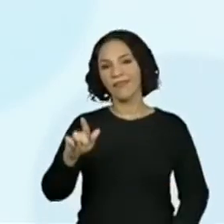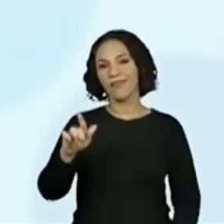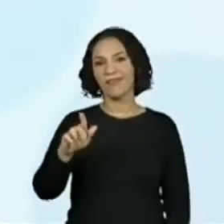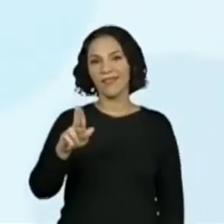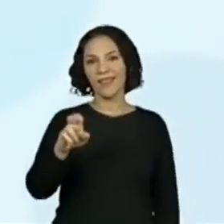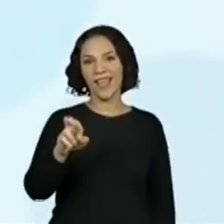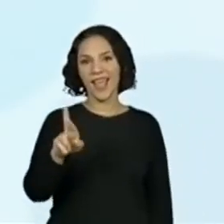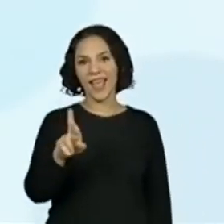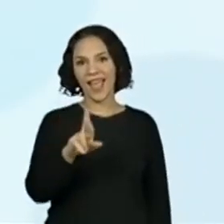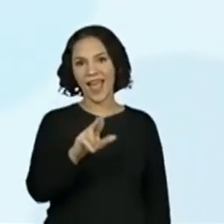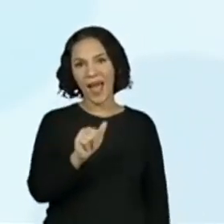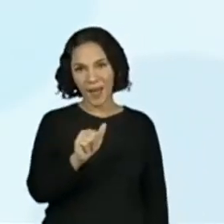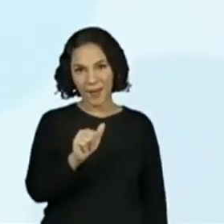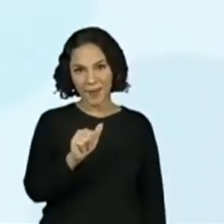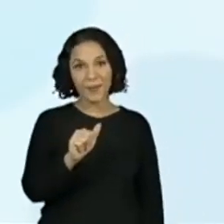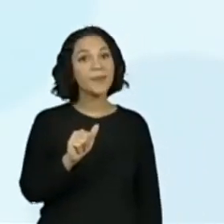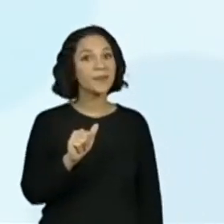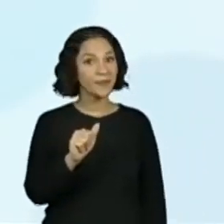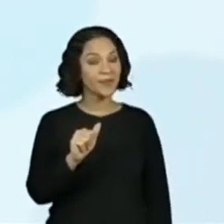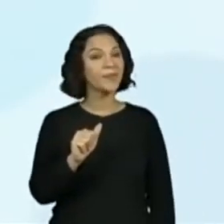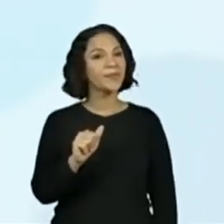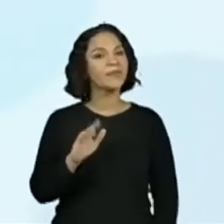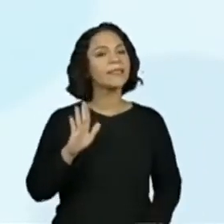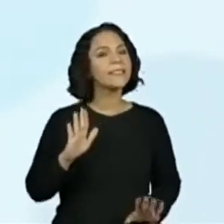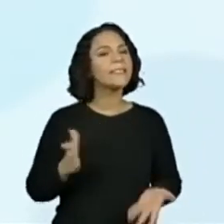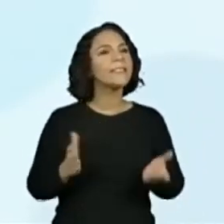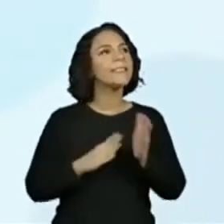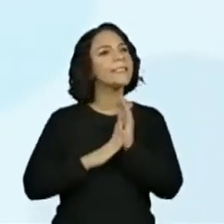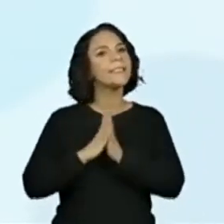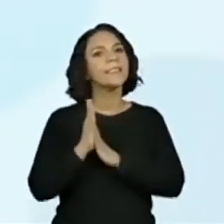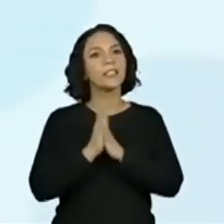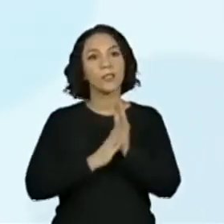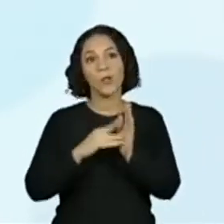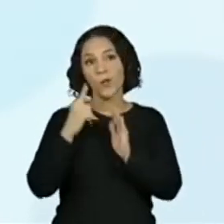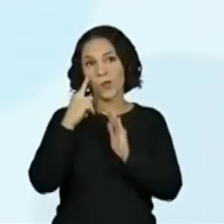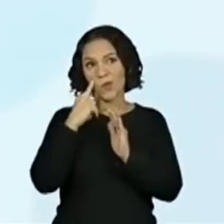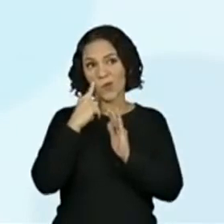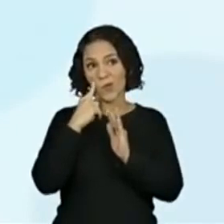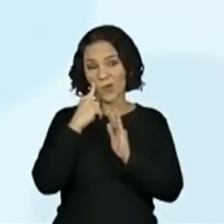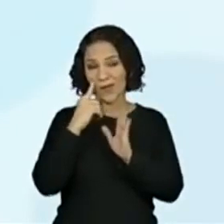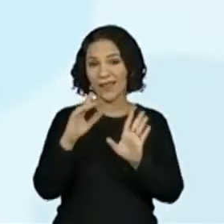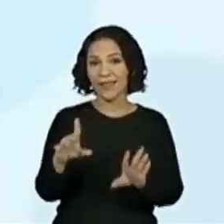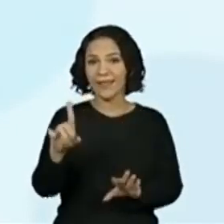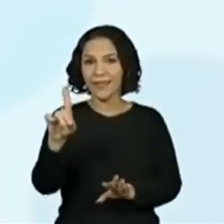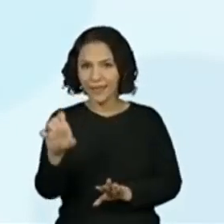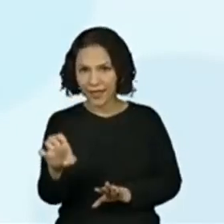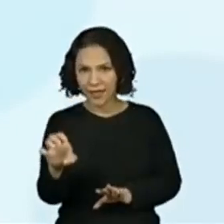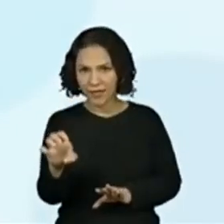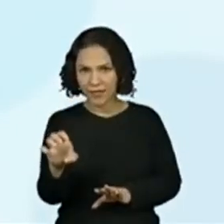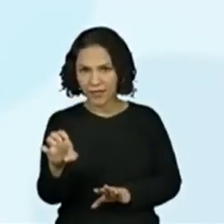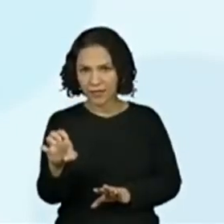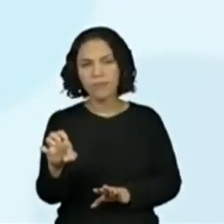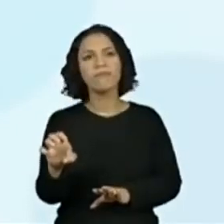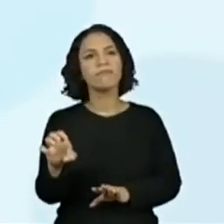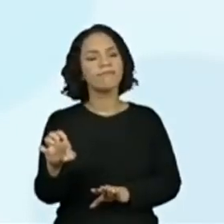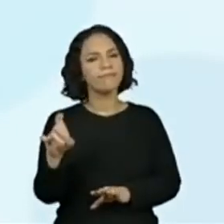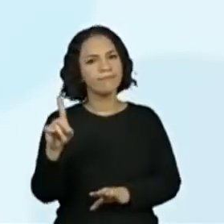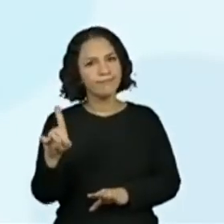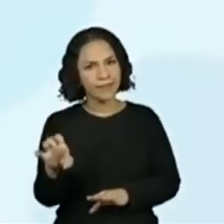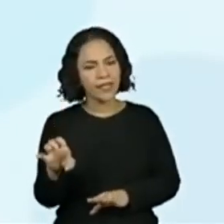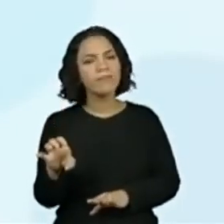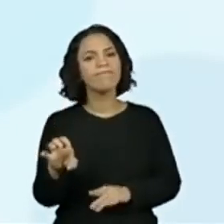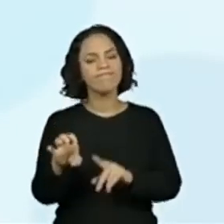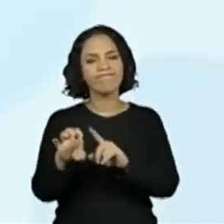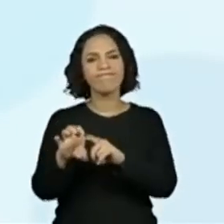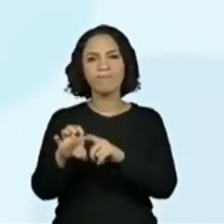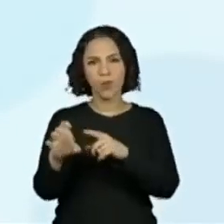de mais dicas. Cabo de guerra, tem aí, professora, ó, cabo de, tem o D. Tem o D? Cabo o D que a de